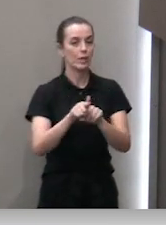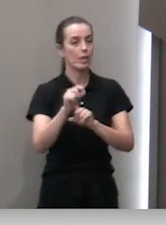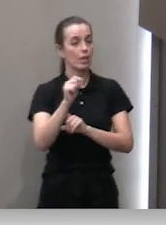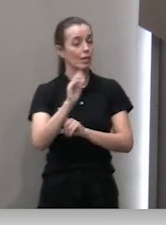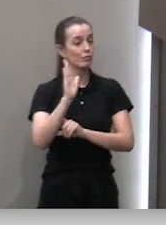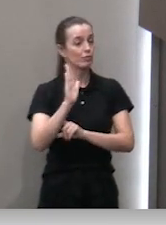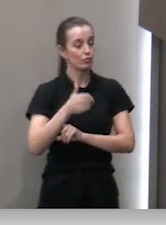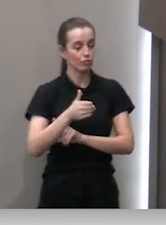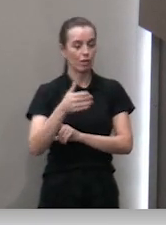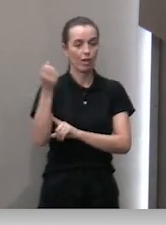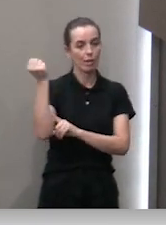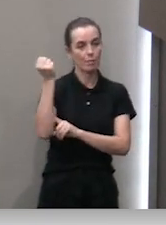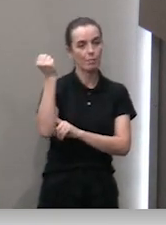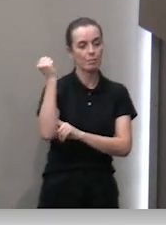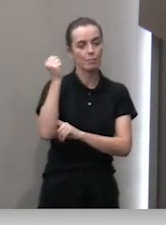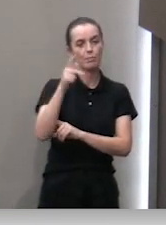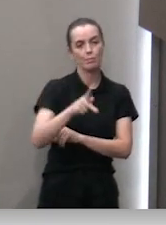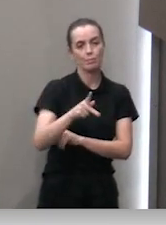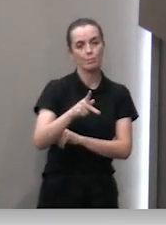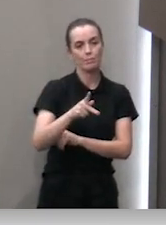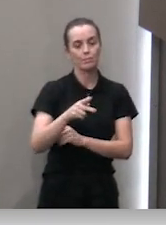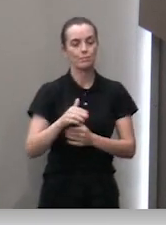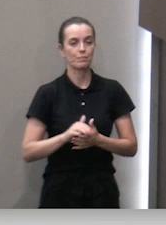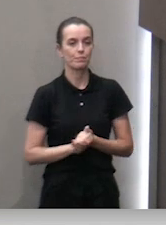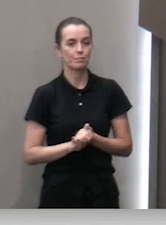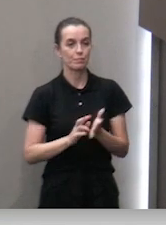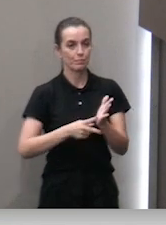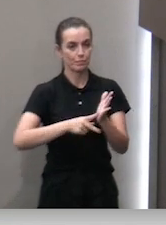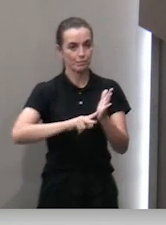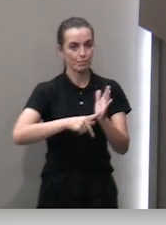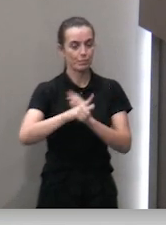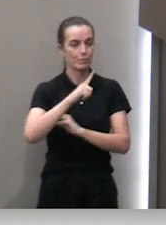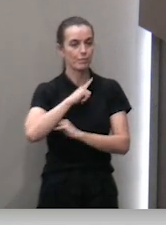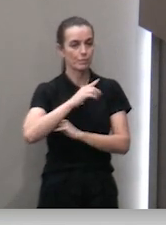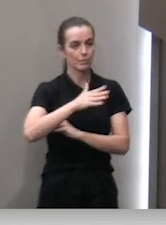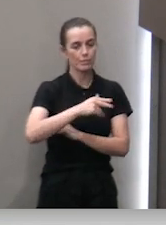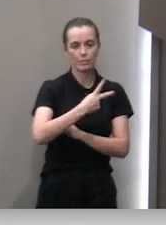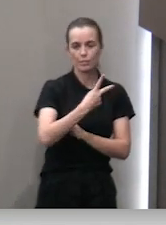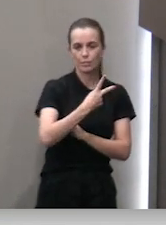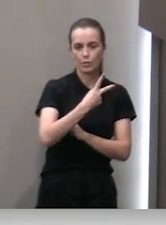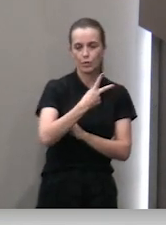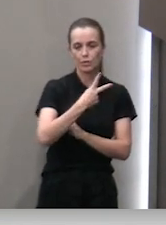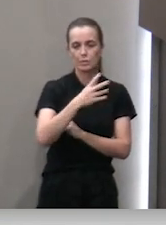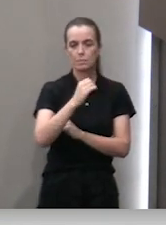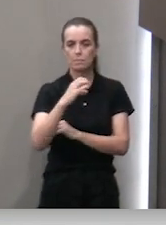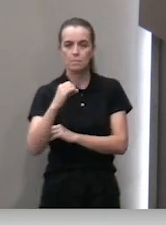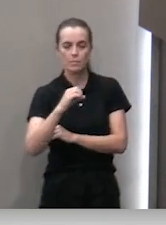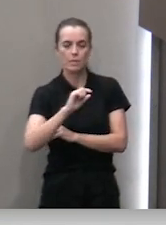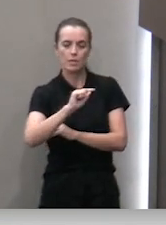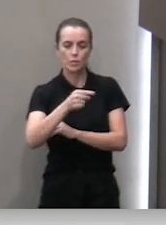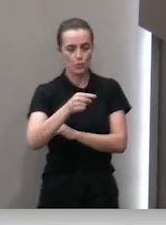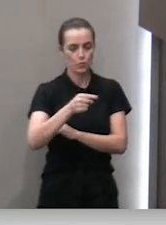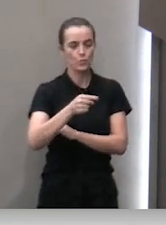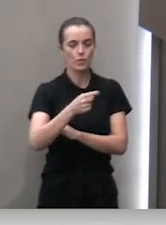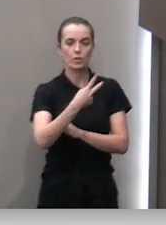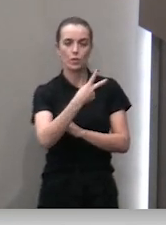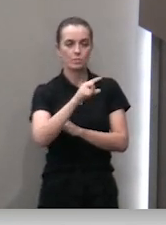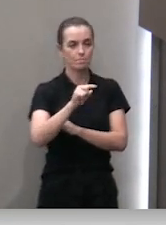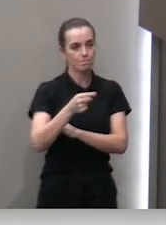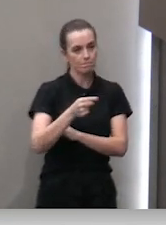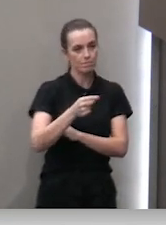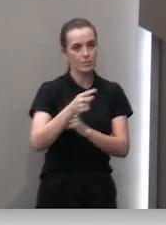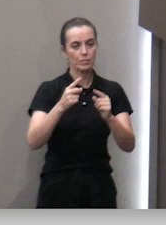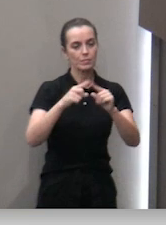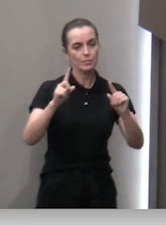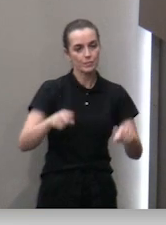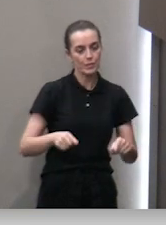se aposentaram. O nosso Simpasso possui cerca de 2 mil servidores associados que podem utilizar inúmeros